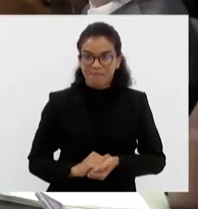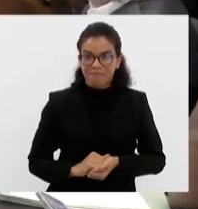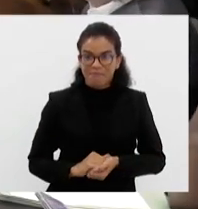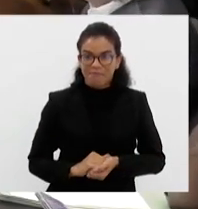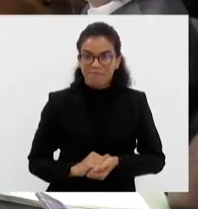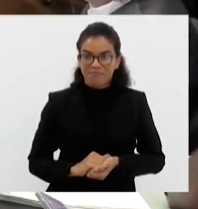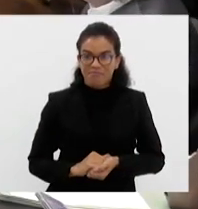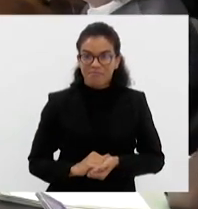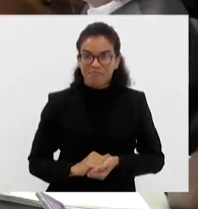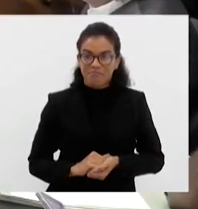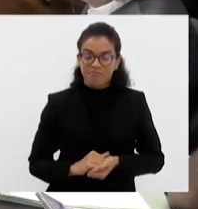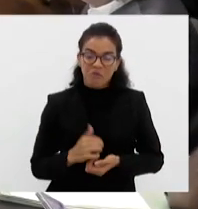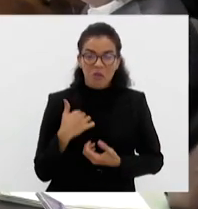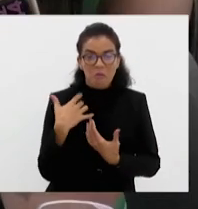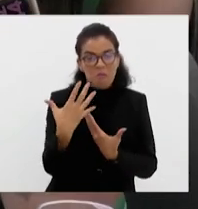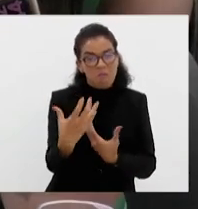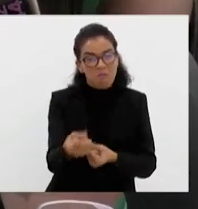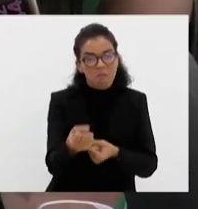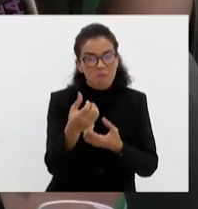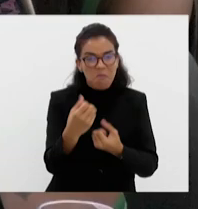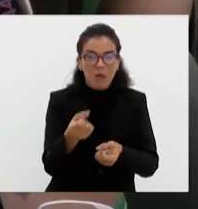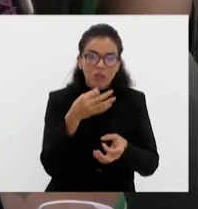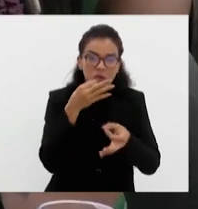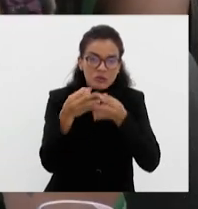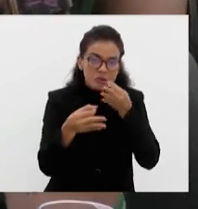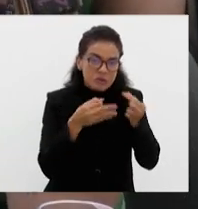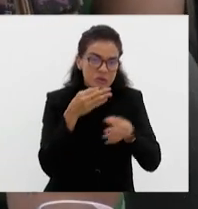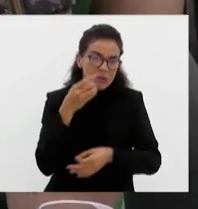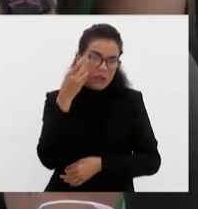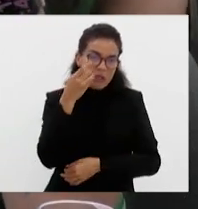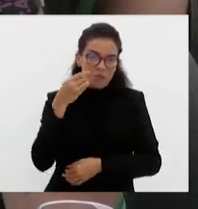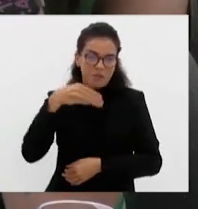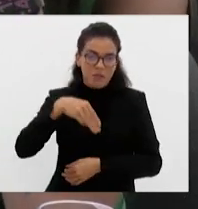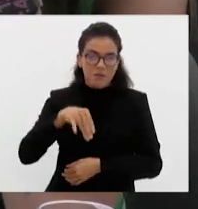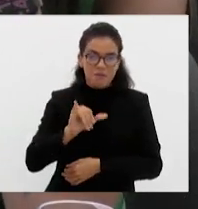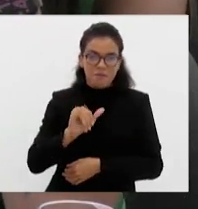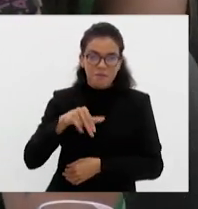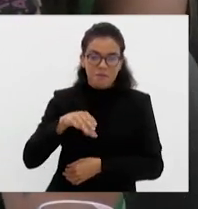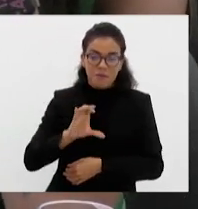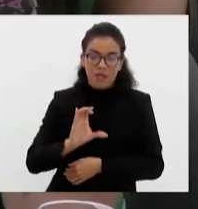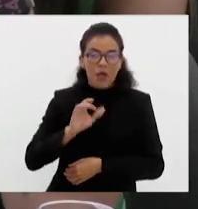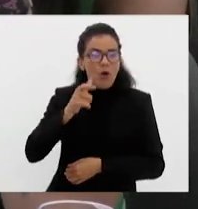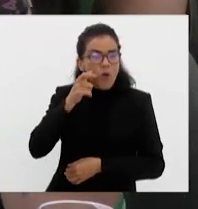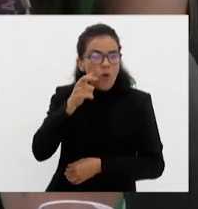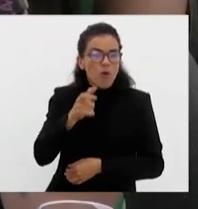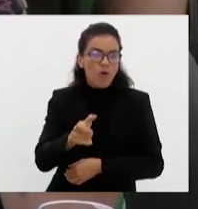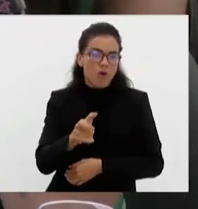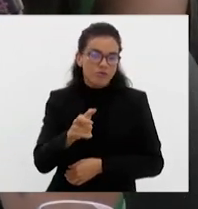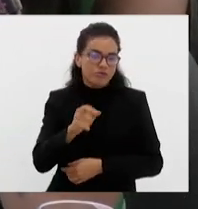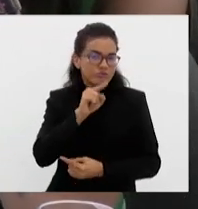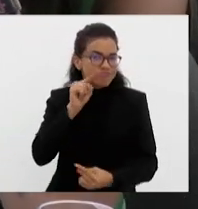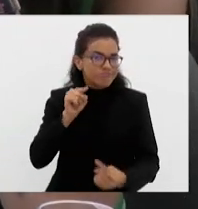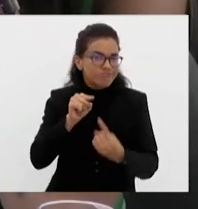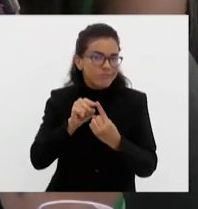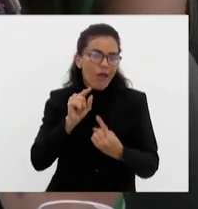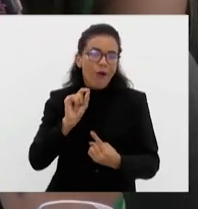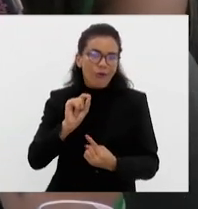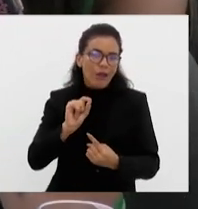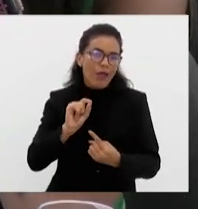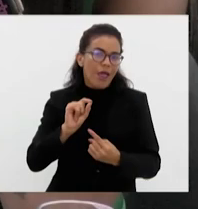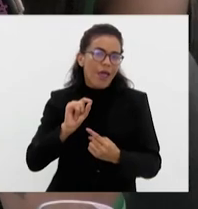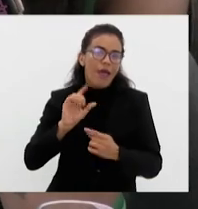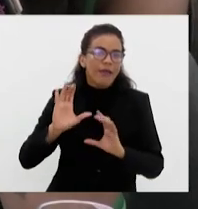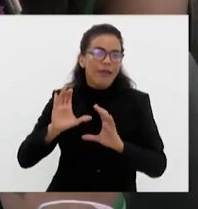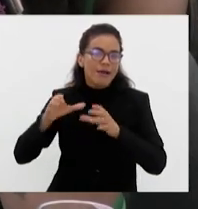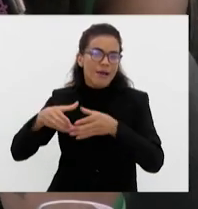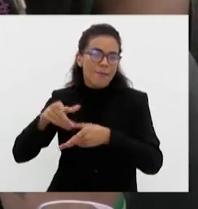Eu acolho a sugestão do deputado Mink. Eu acho que a nossa intenção, a intenção do deputado Márcio é fazer com que esse público seja atendido.